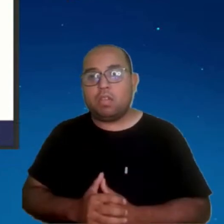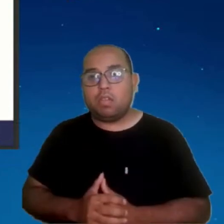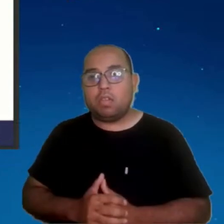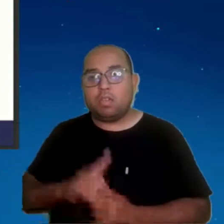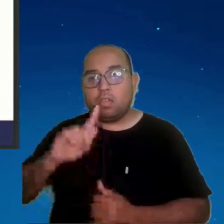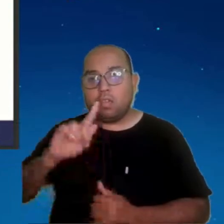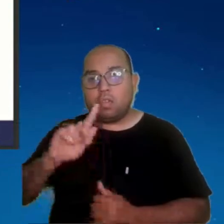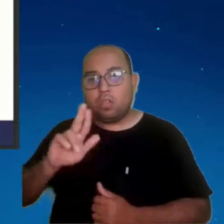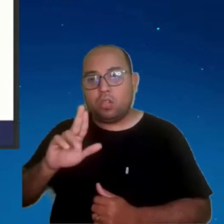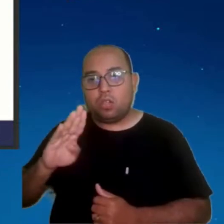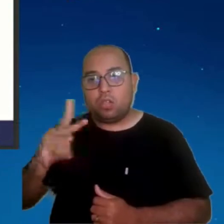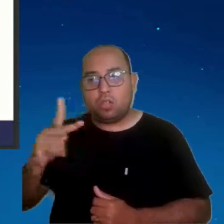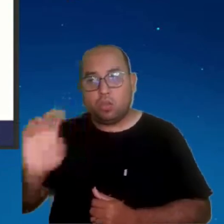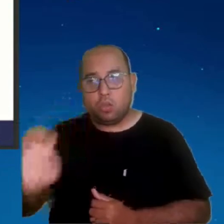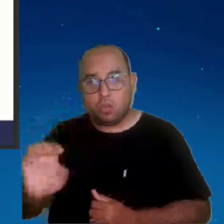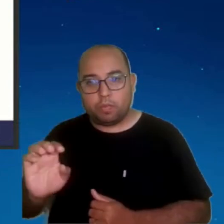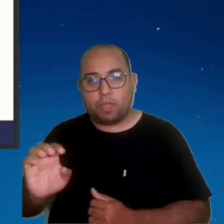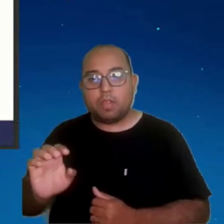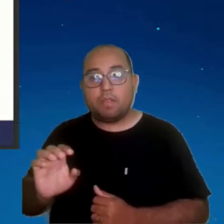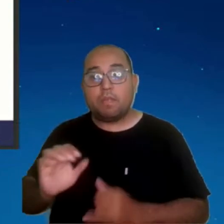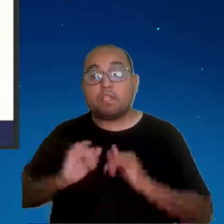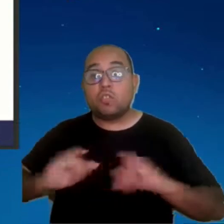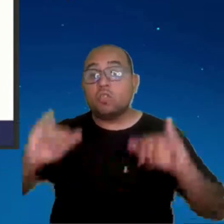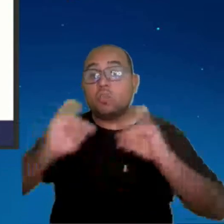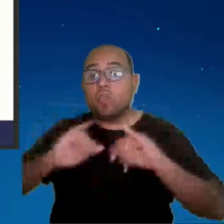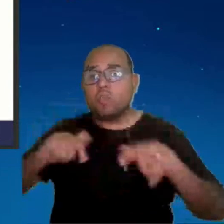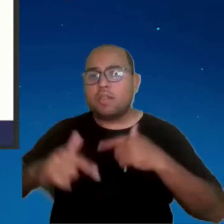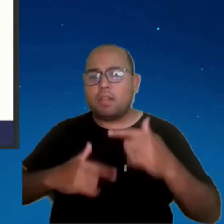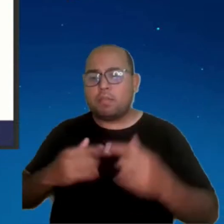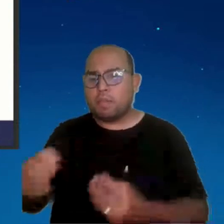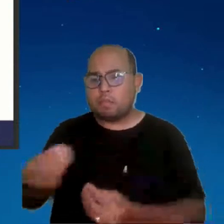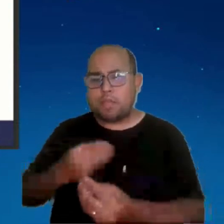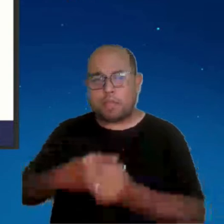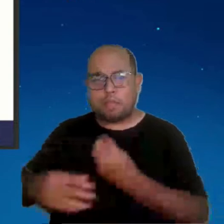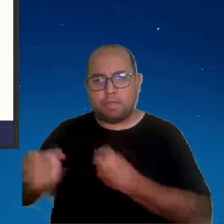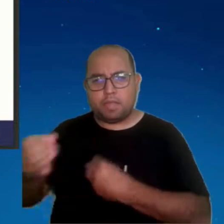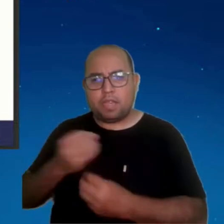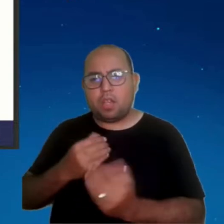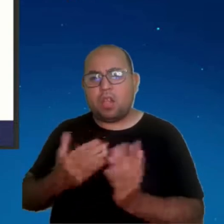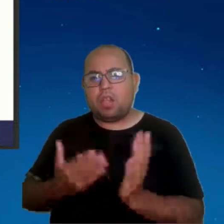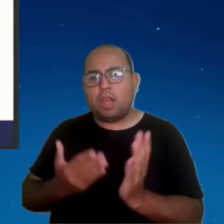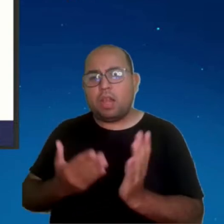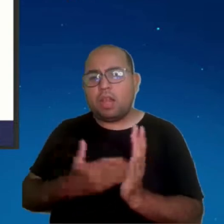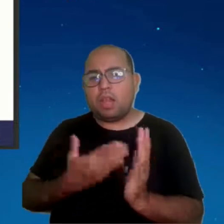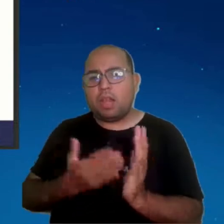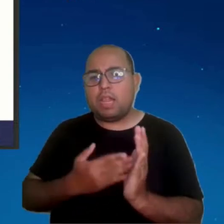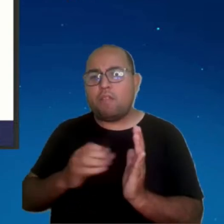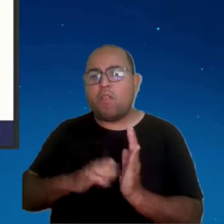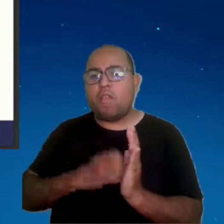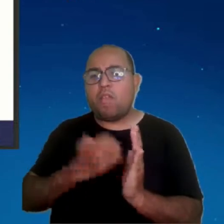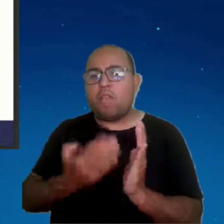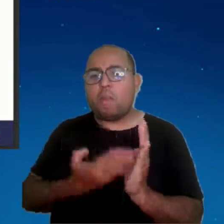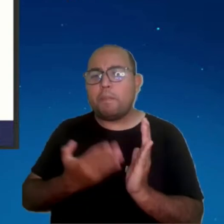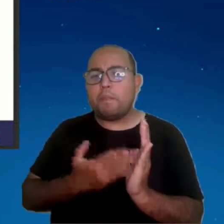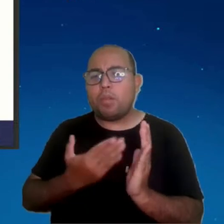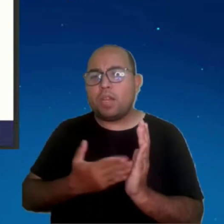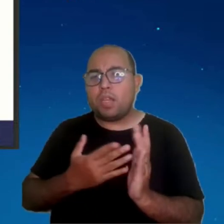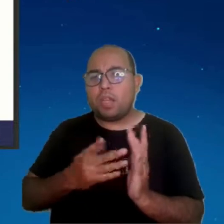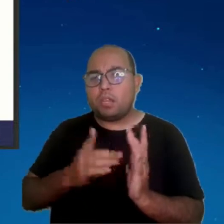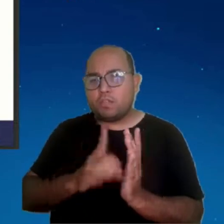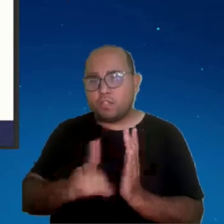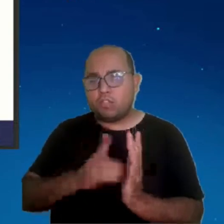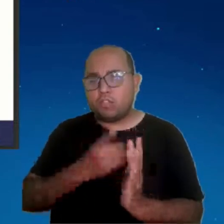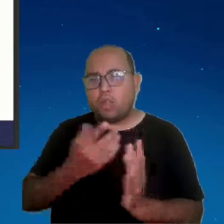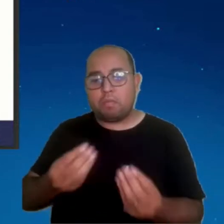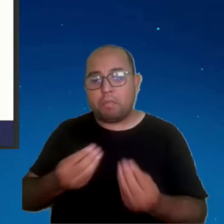uma divulgação muito interessante do trabalho deles, me mandam vários e-books gratuitos. Eu sou muito agradecida e, ao mesmo